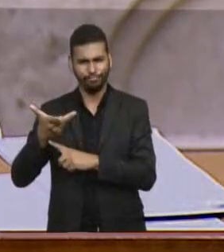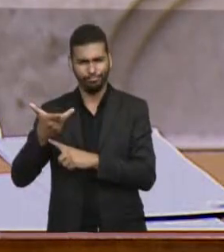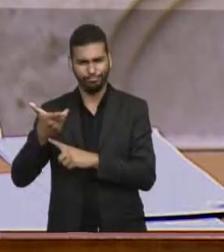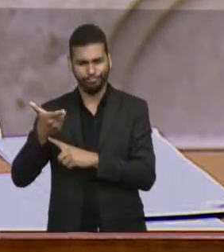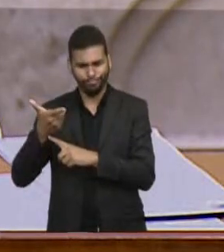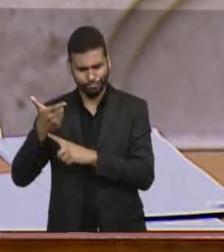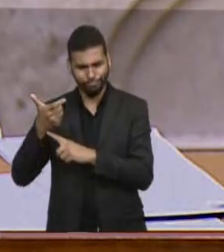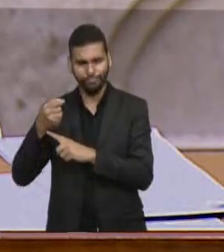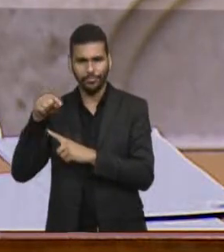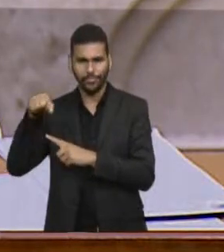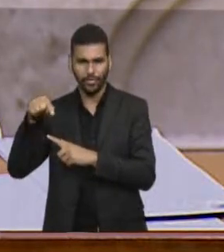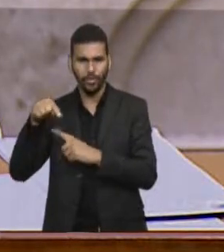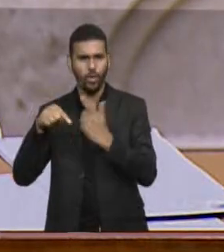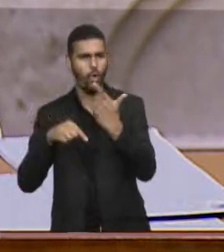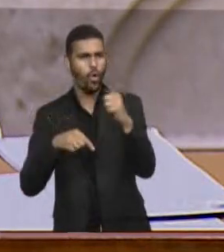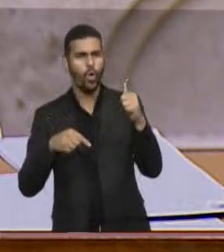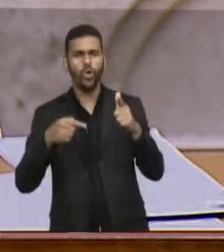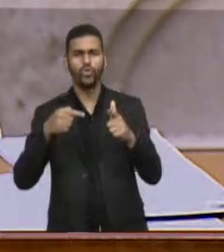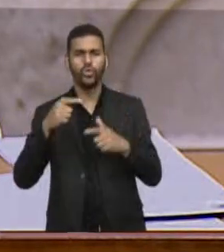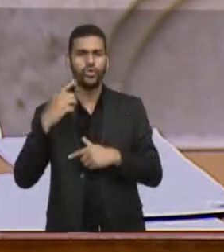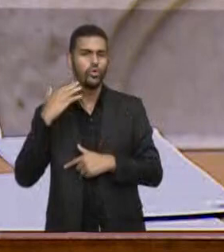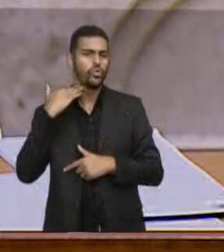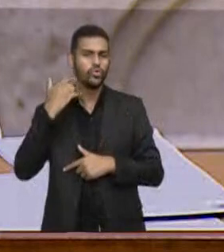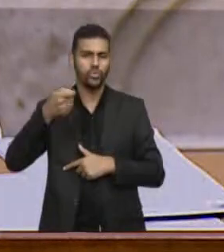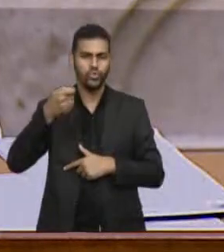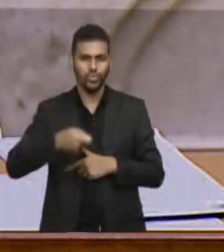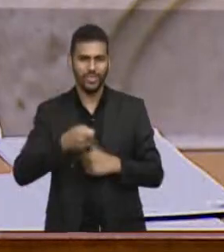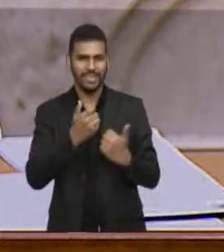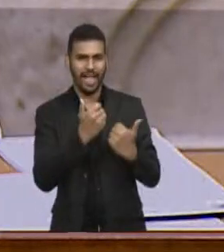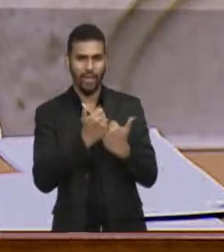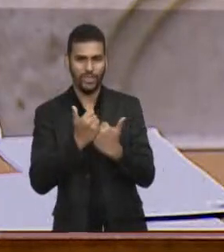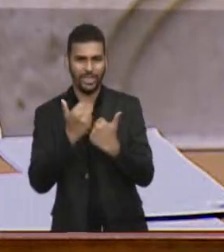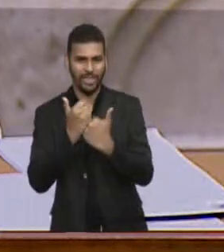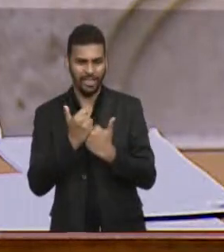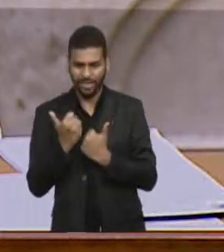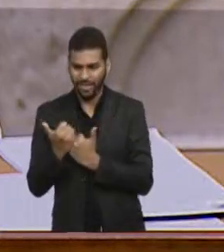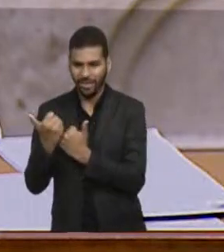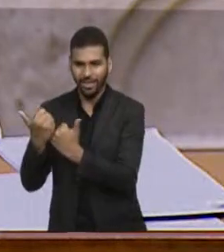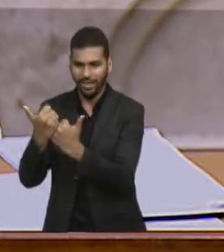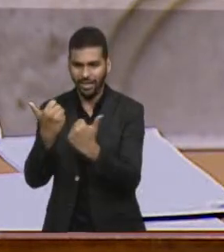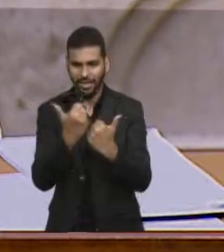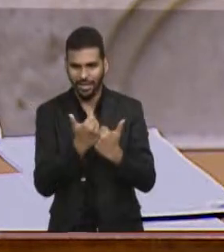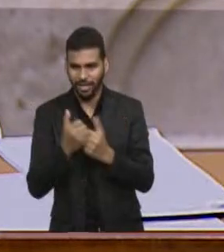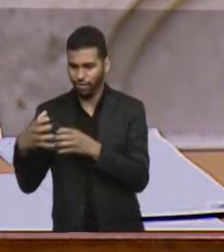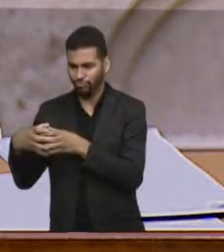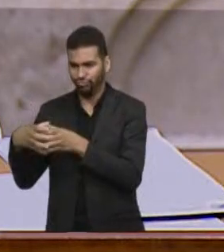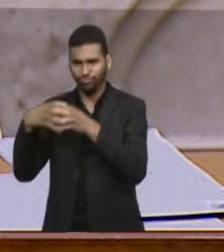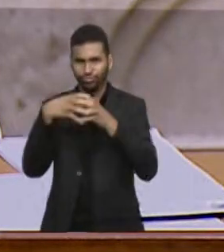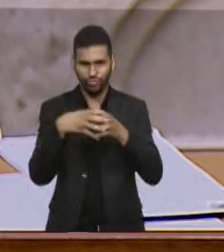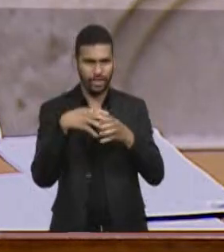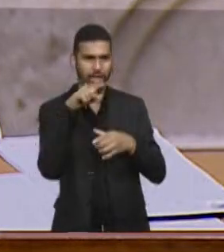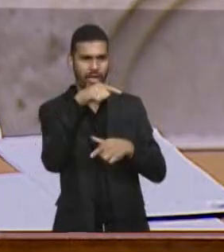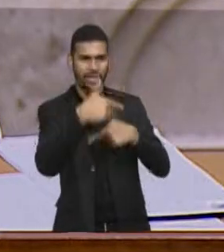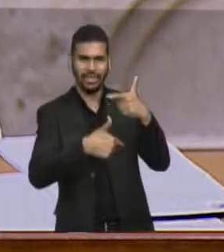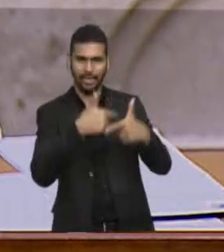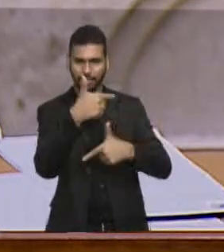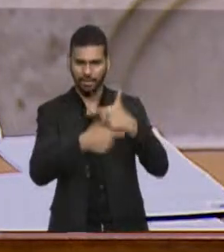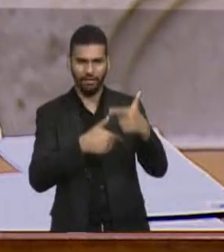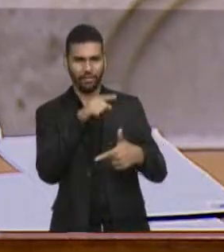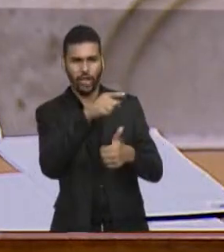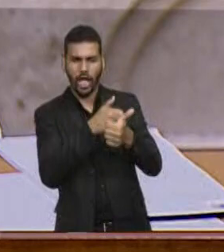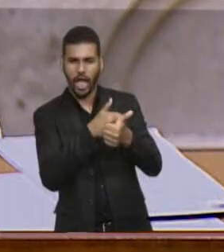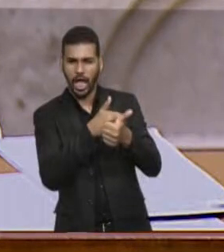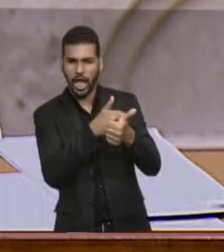juntamente com outros juízes auxiliares que estão designados para lá trabalhar inclusive fazendo